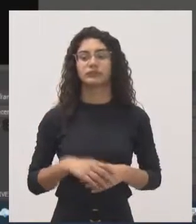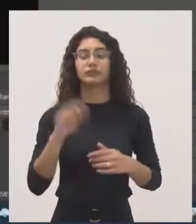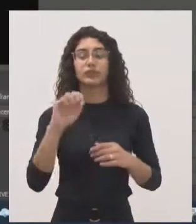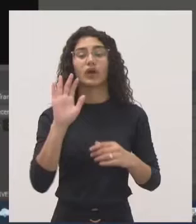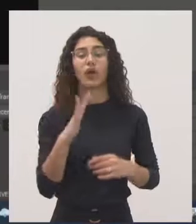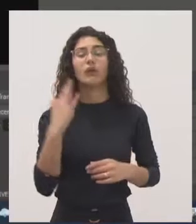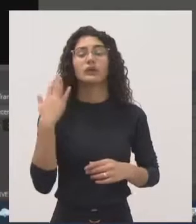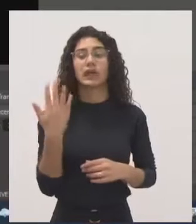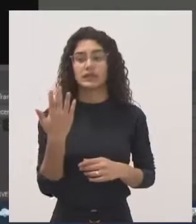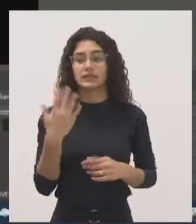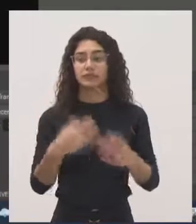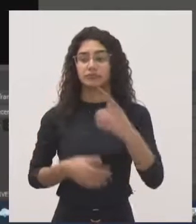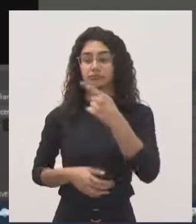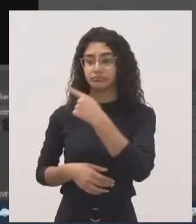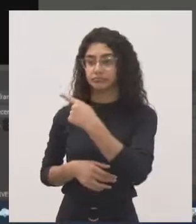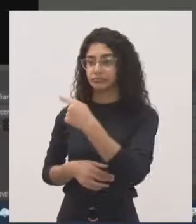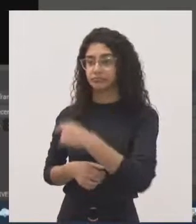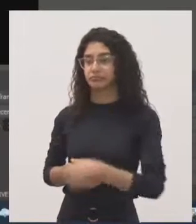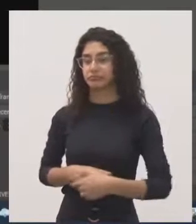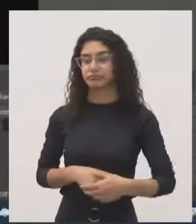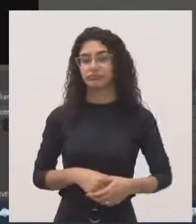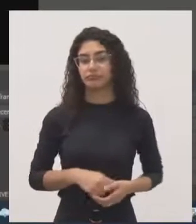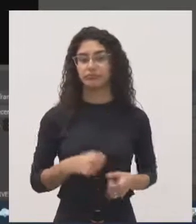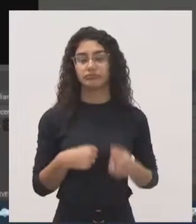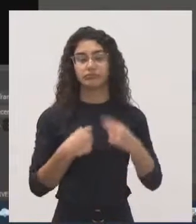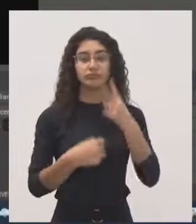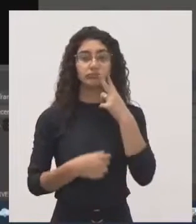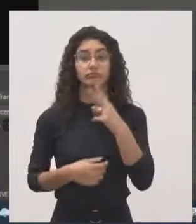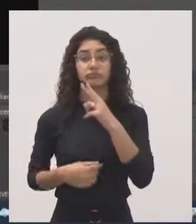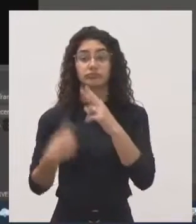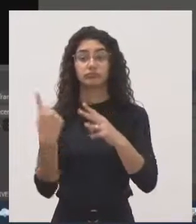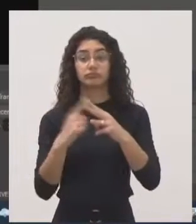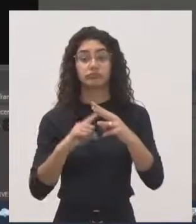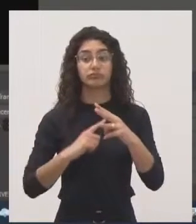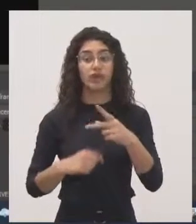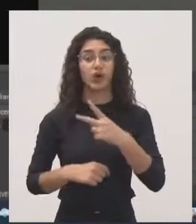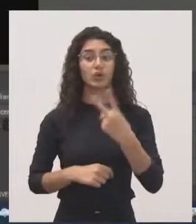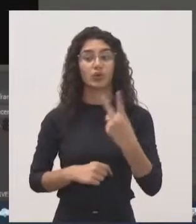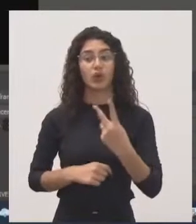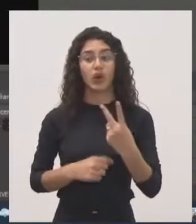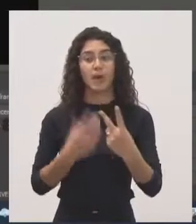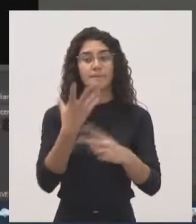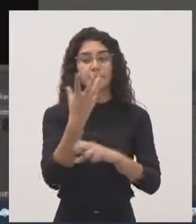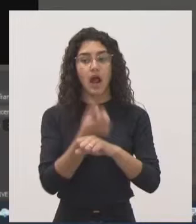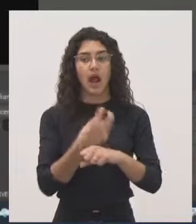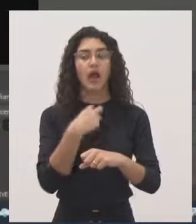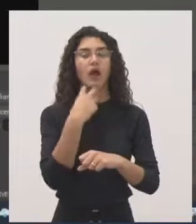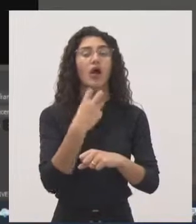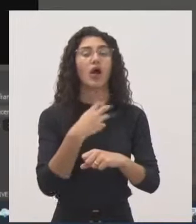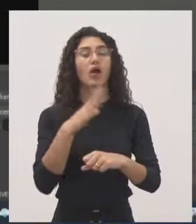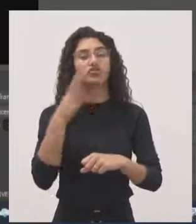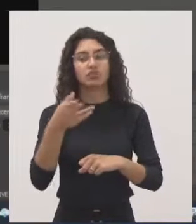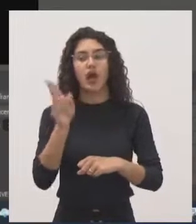que acontece aqui? Vocês podem ver que aqui a gente tem duas entradas de áudio que já está